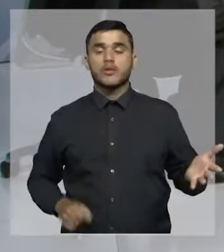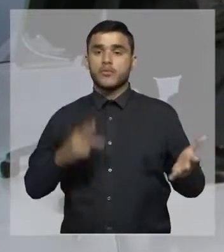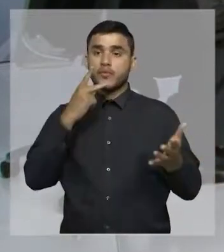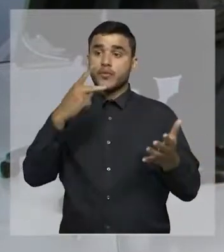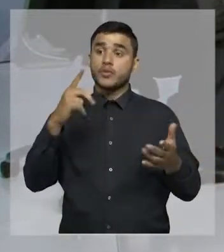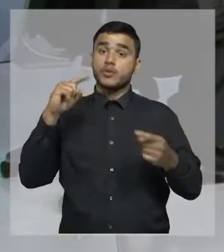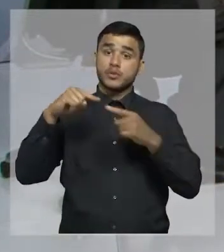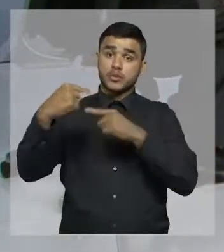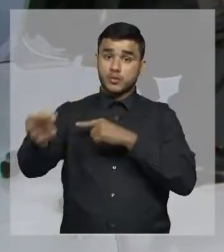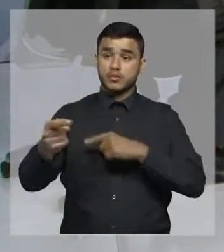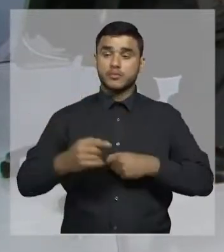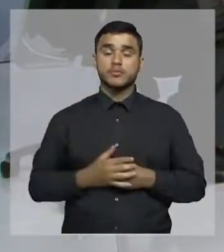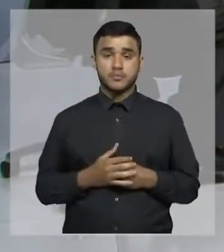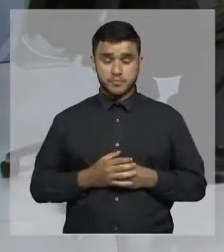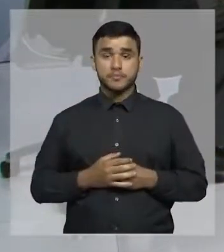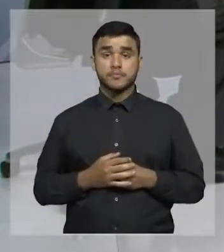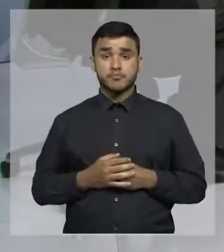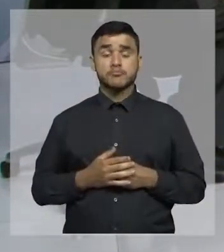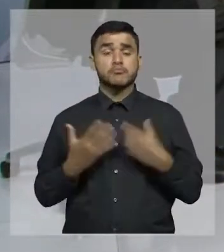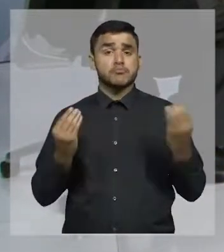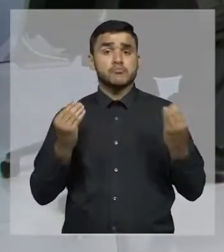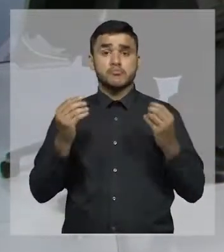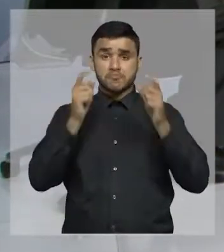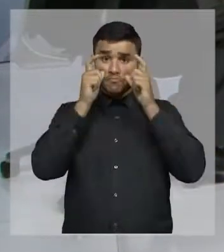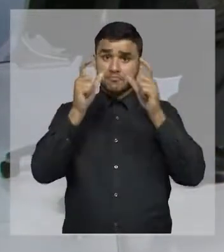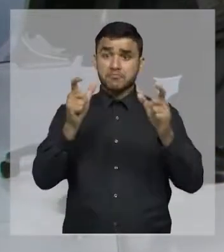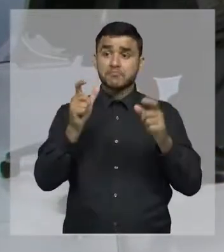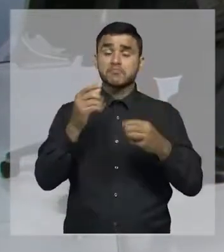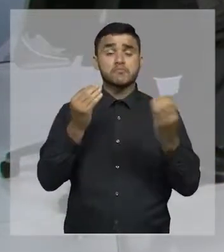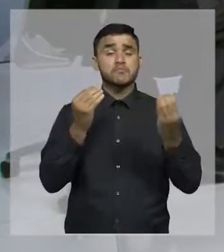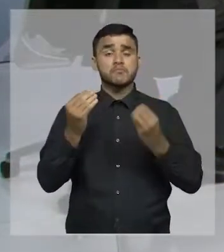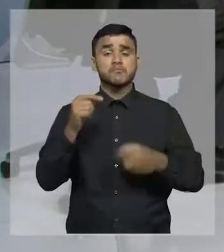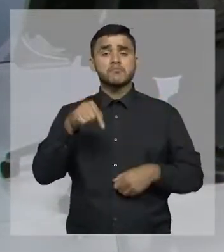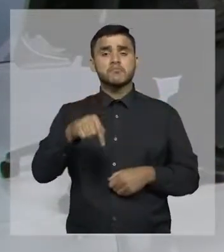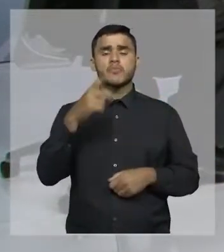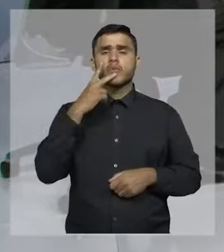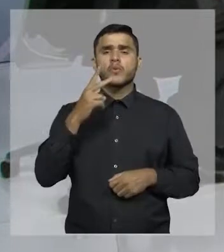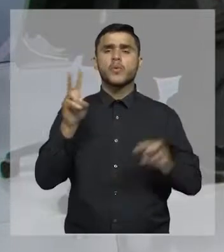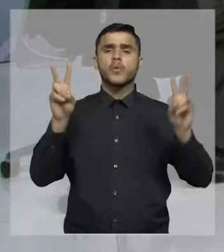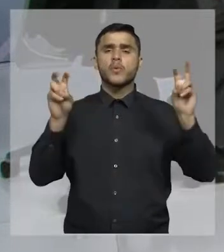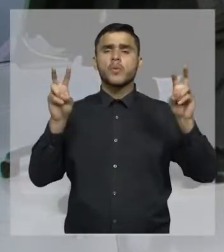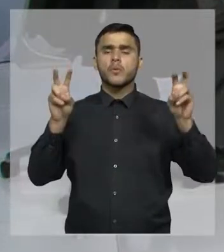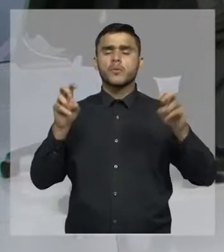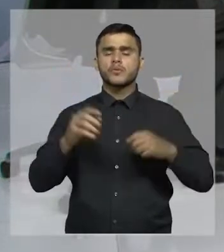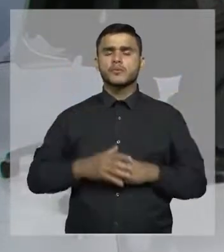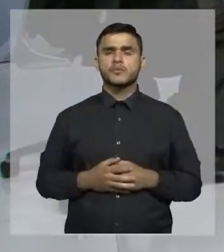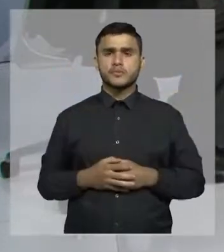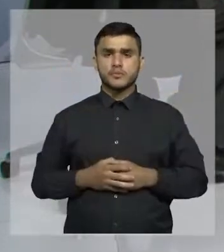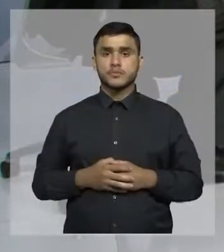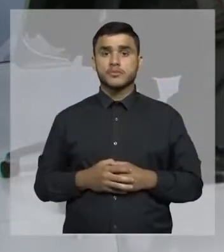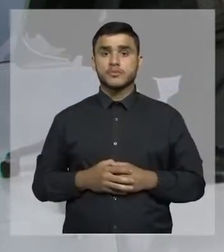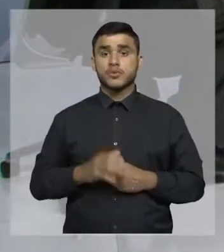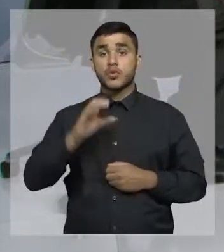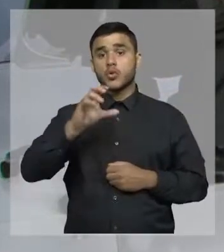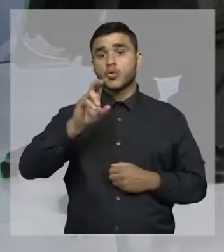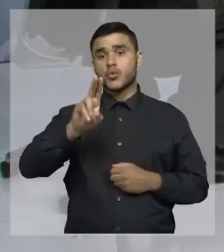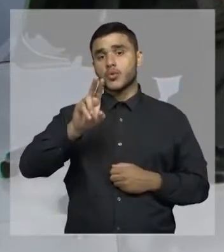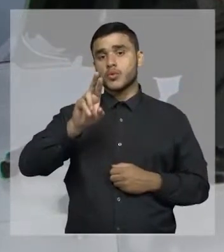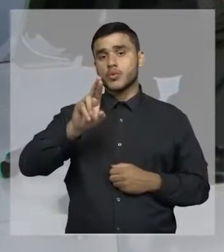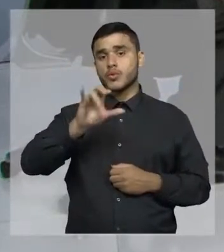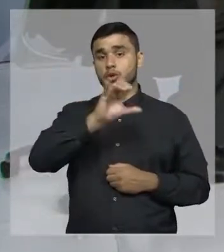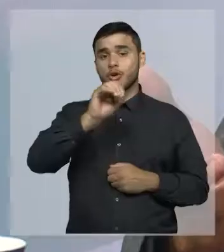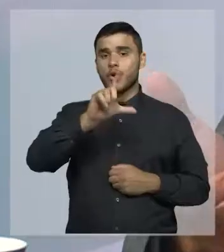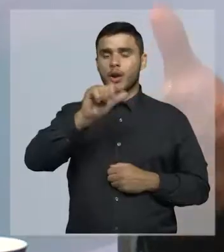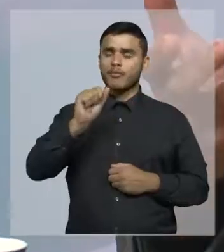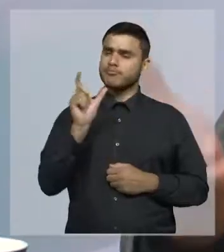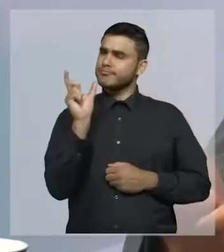Isso não acontece sem interesse, né? Os interesses estão postos. Quer dizer, quando a gente colocou aqui, por exemplo, a ideia da curriola, quer dizer, a curriola ela se dá em torno de um nome.